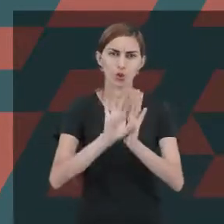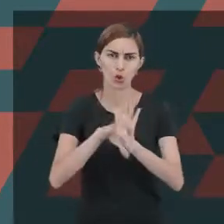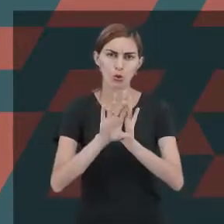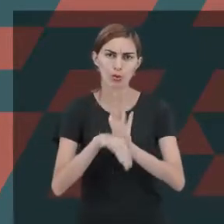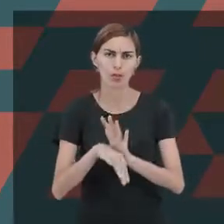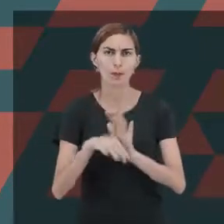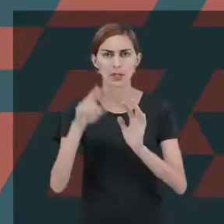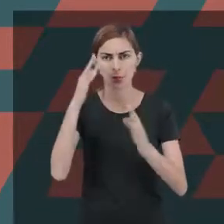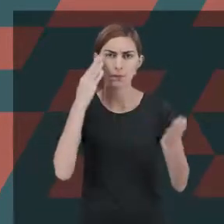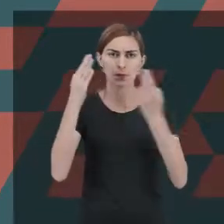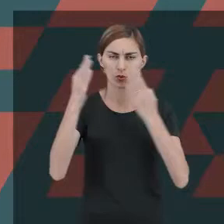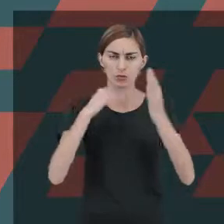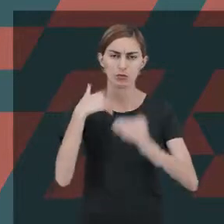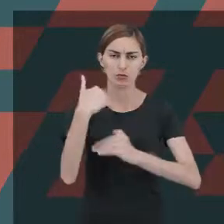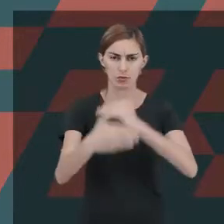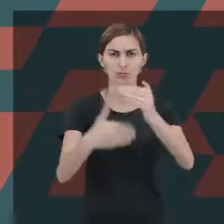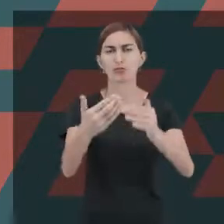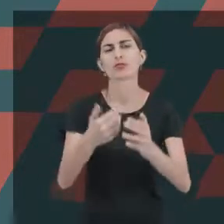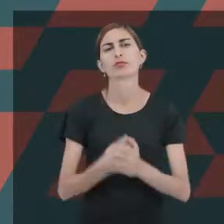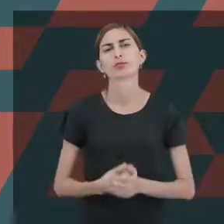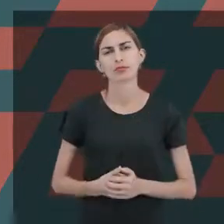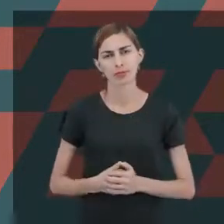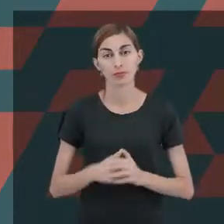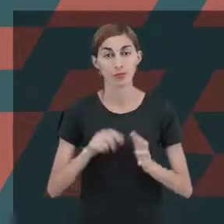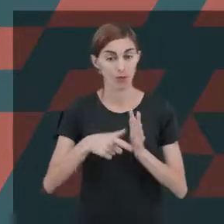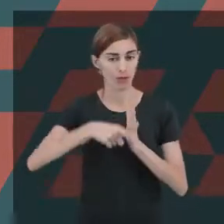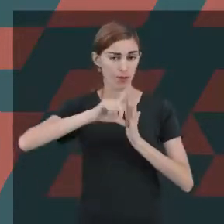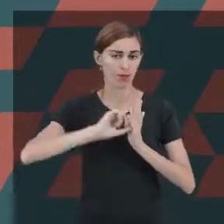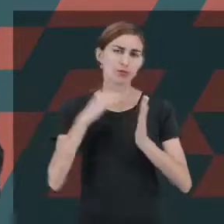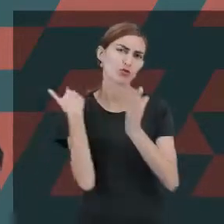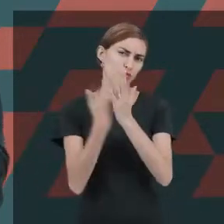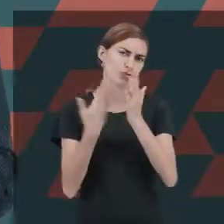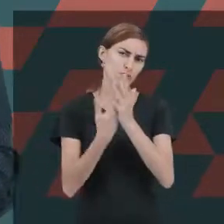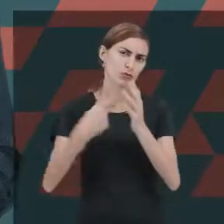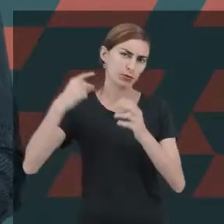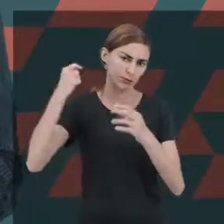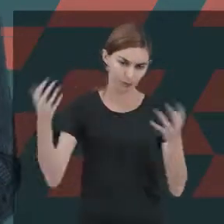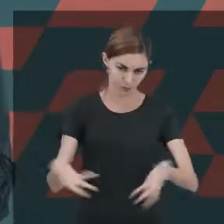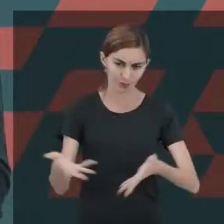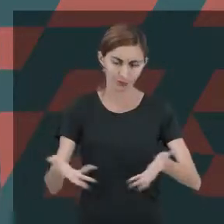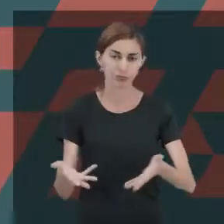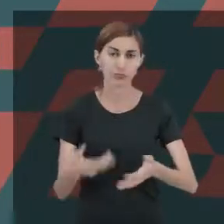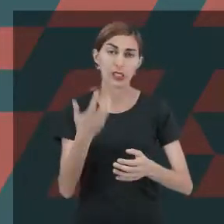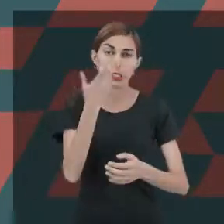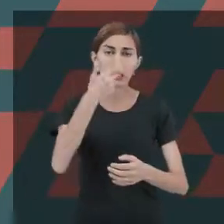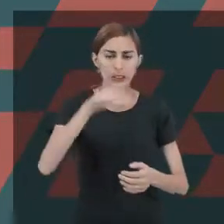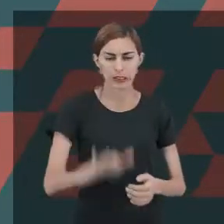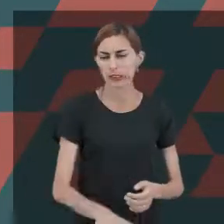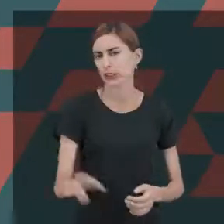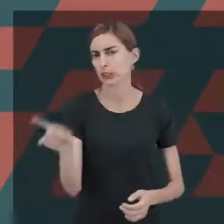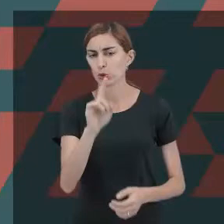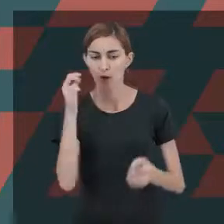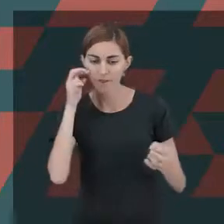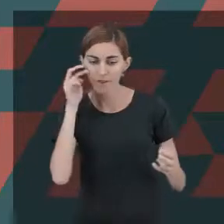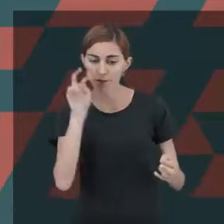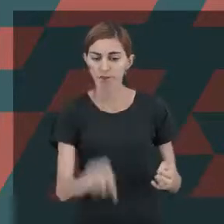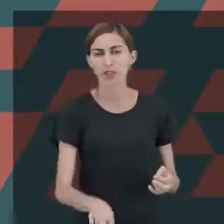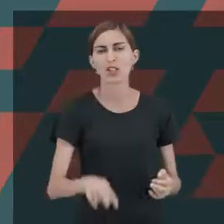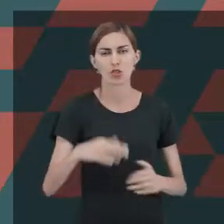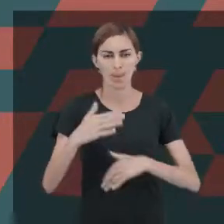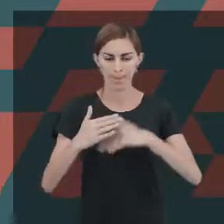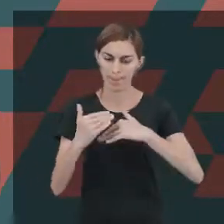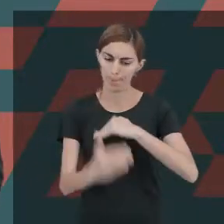concepção da psicologia do desenvolvimento. Antes dos estudos contemporâneos, a criança não era vista